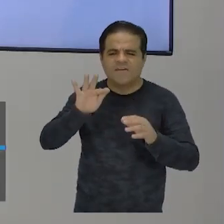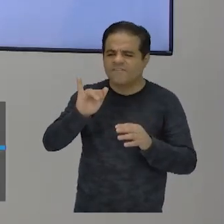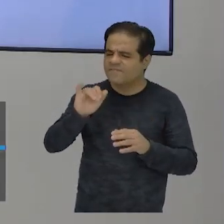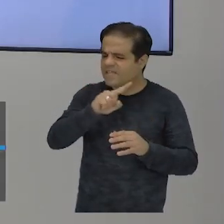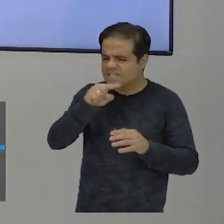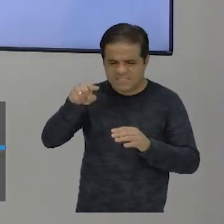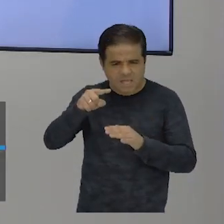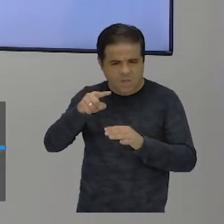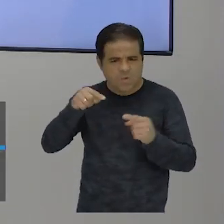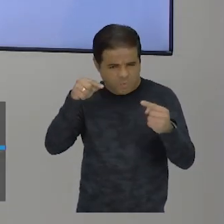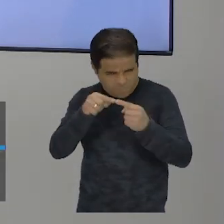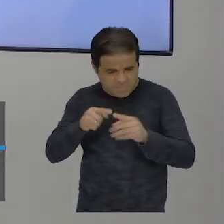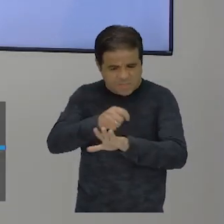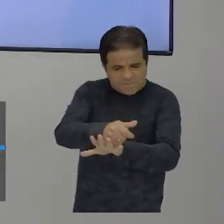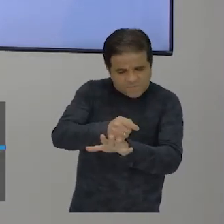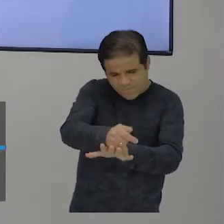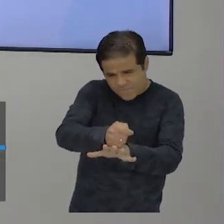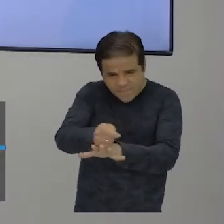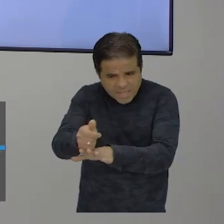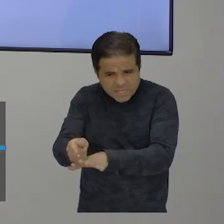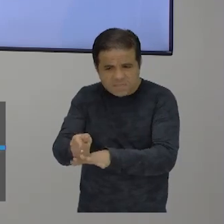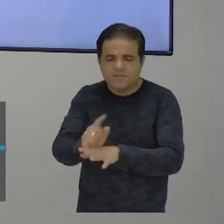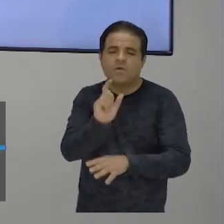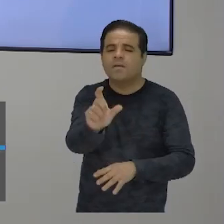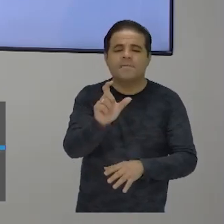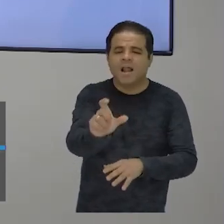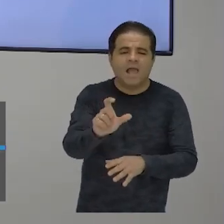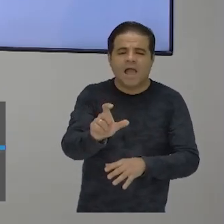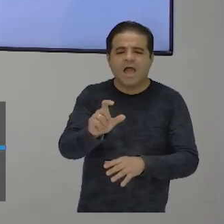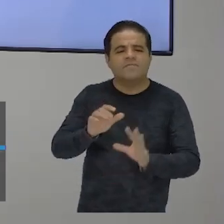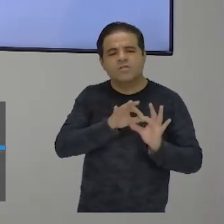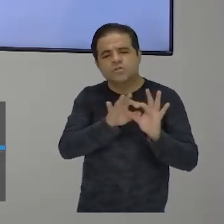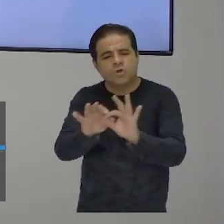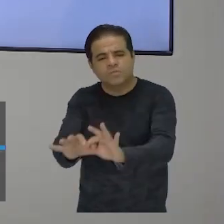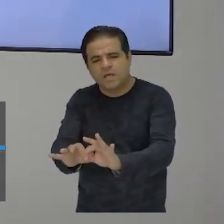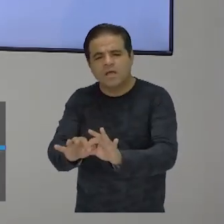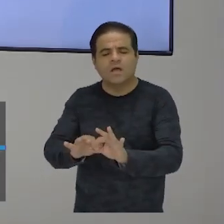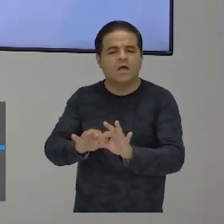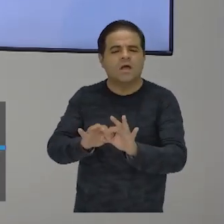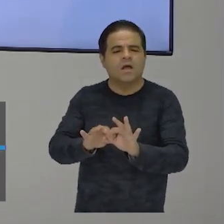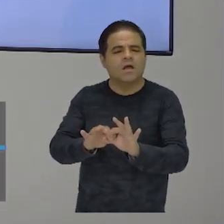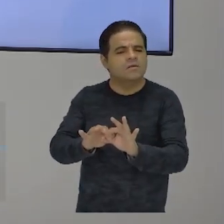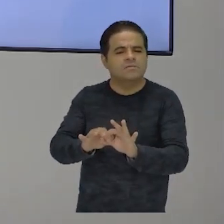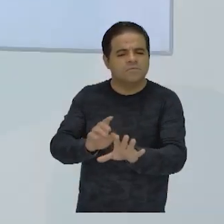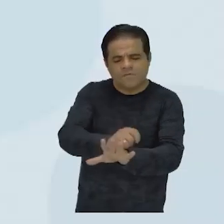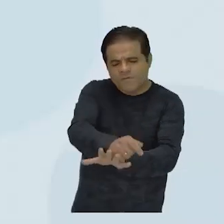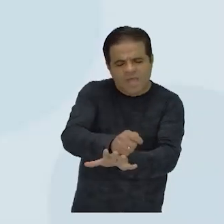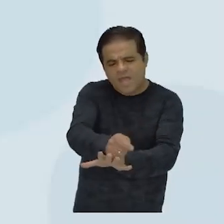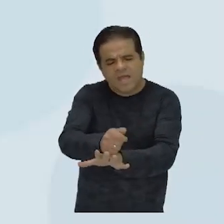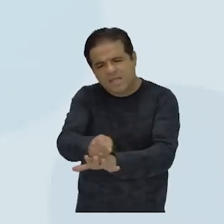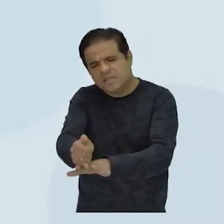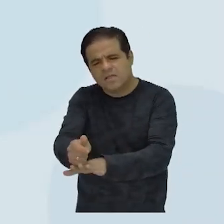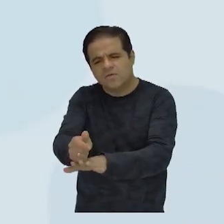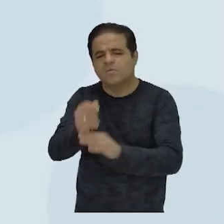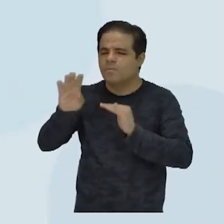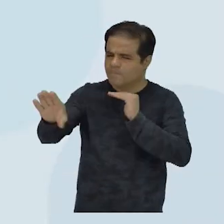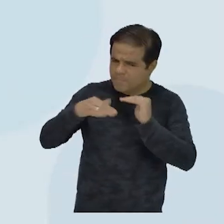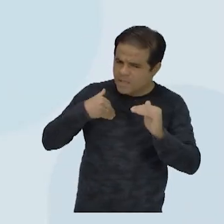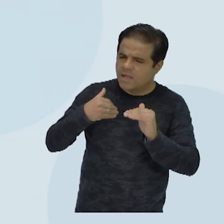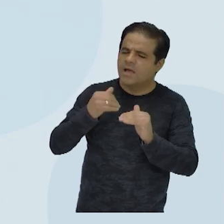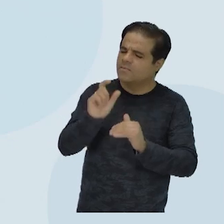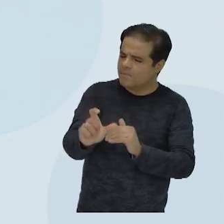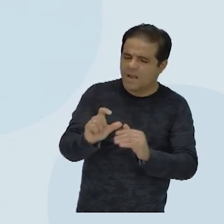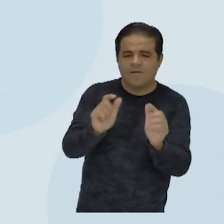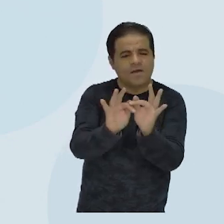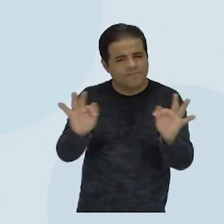ou não? E como você definiria então a palavra ou esse contexto aí de fake news? O que você fala? Manda uma mensagem, uma palavra,